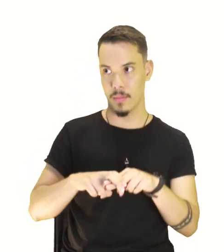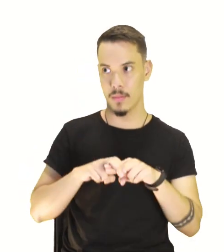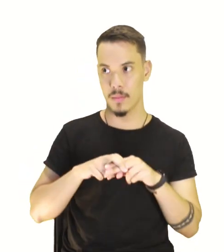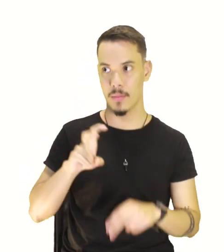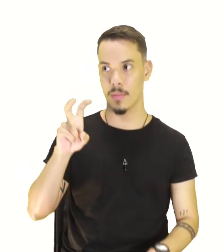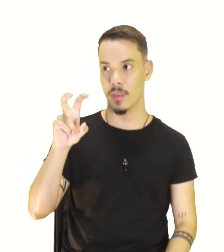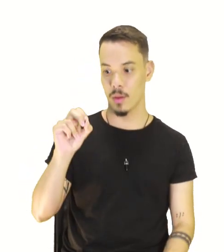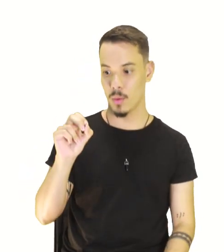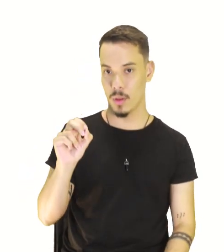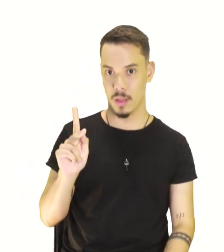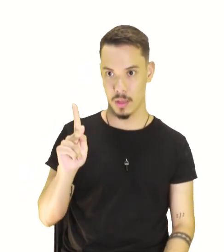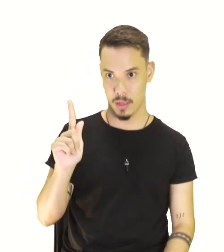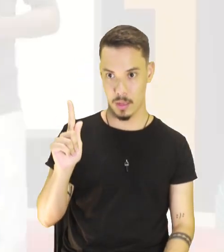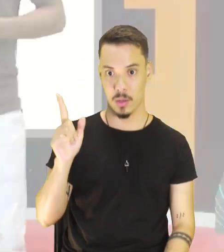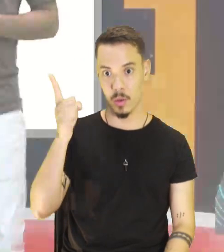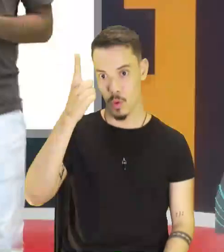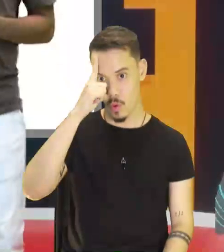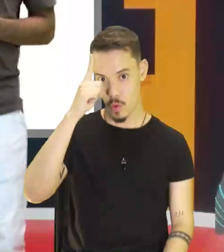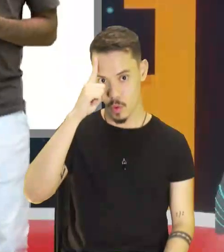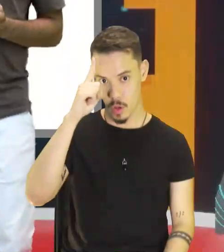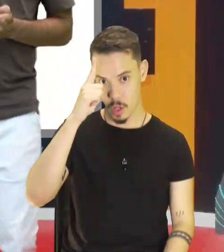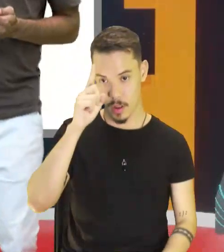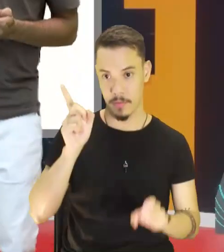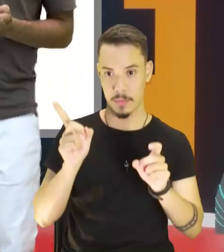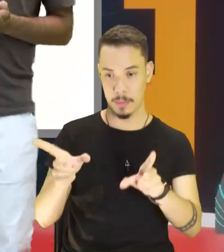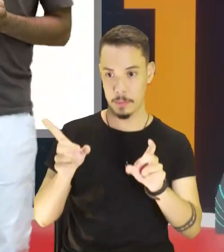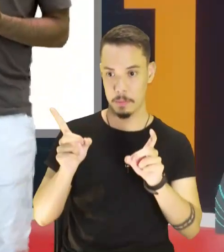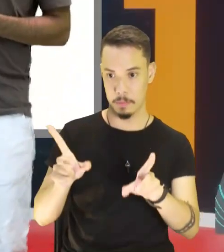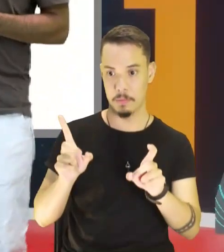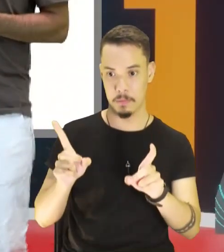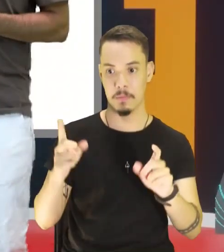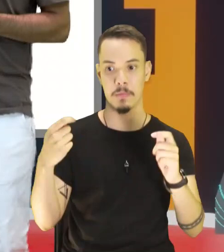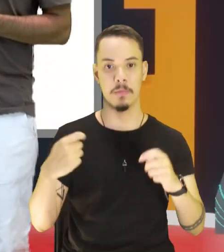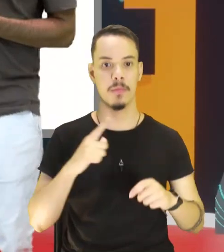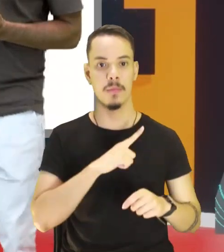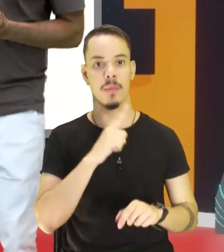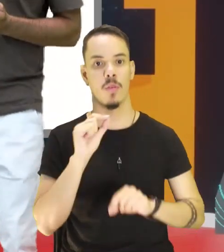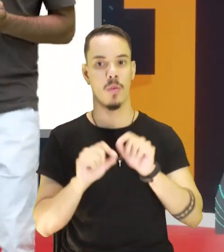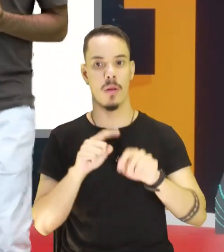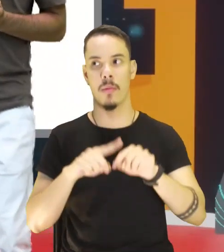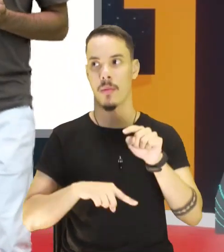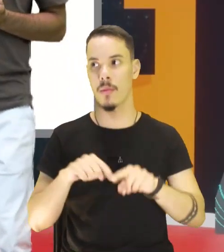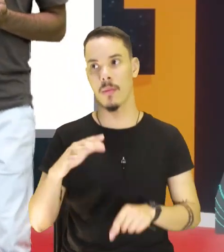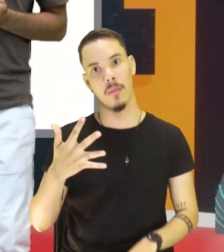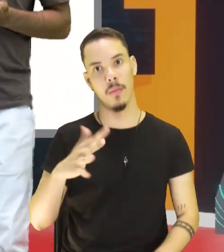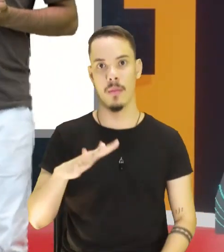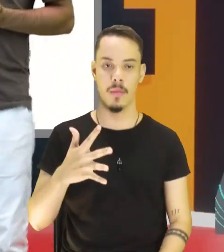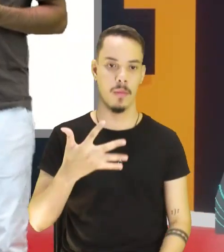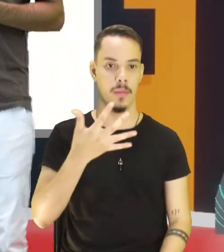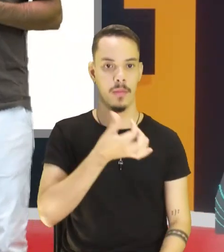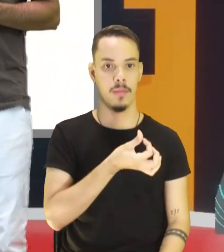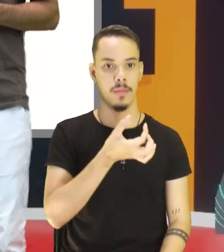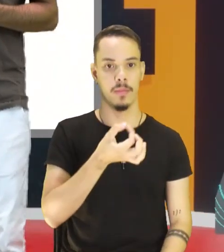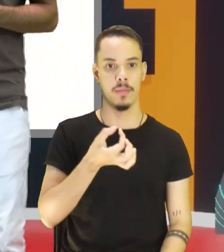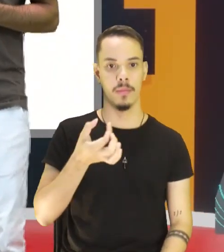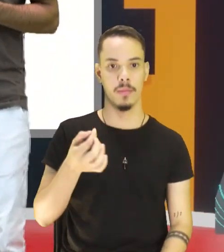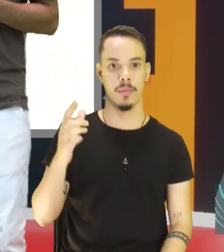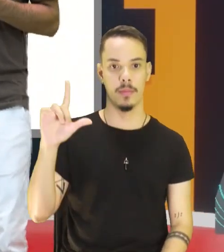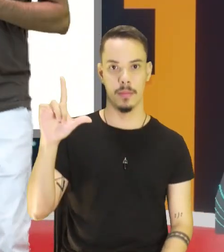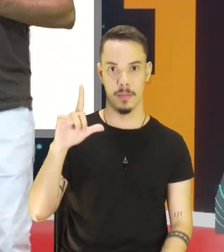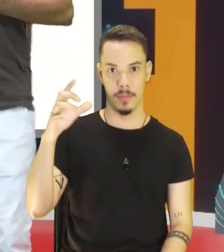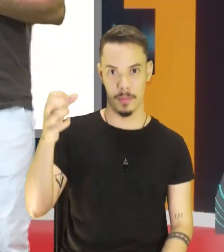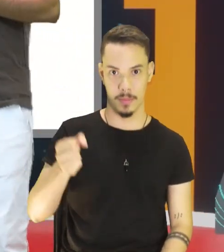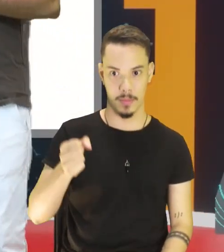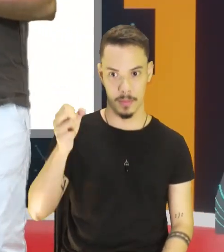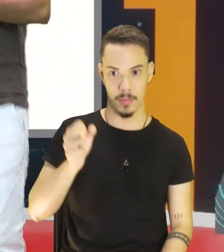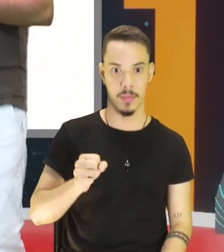50 quilos de queijo por dia, ele tem que ter uma produção de 600 litros de leite. Ou